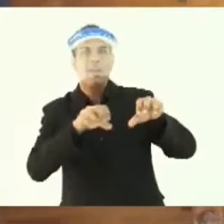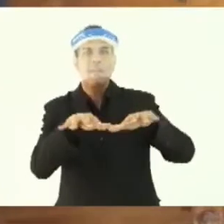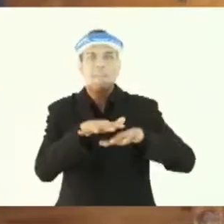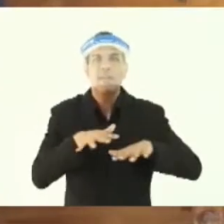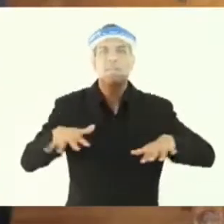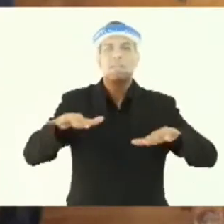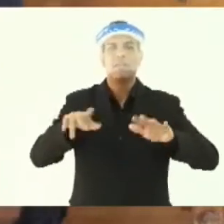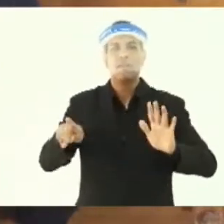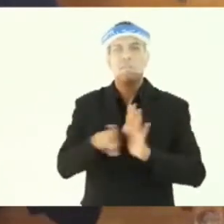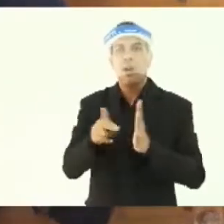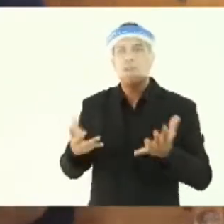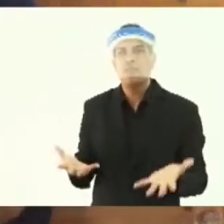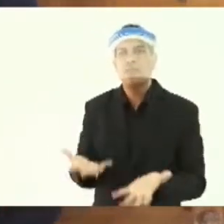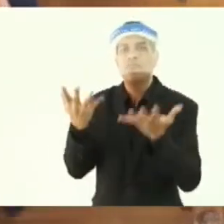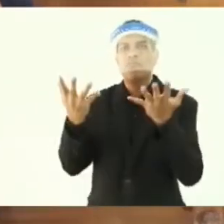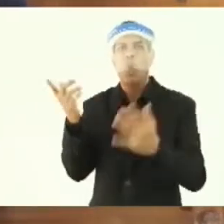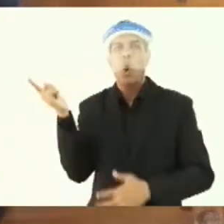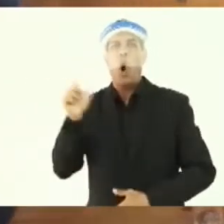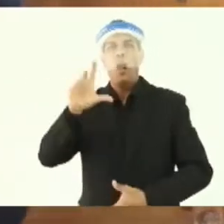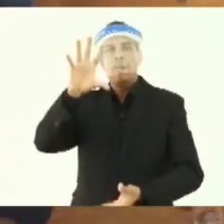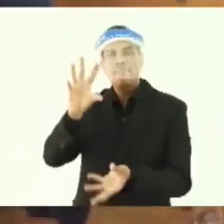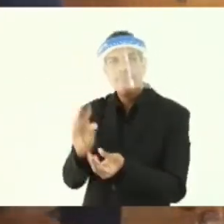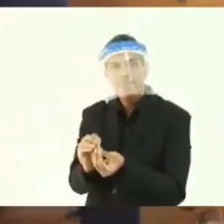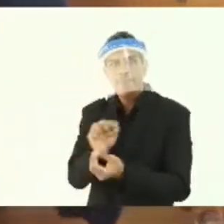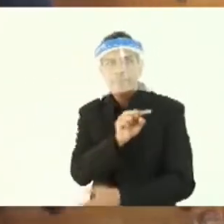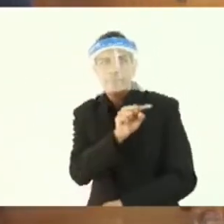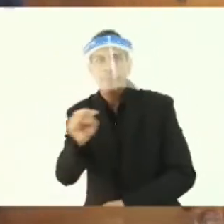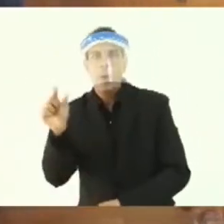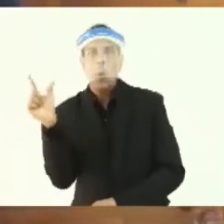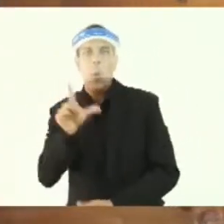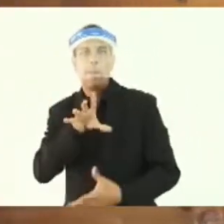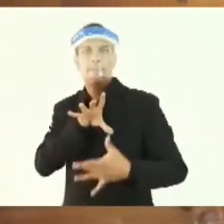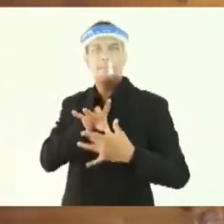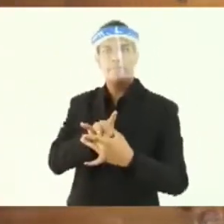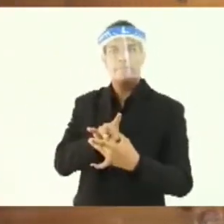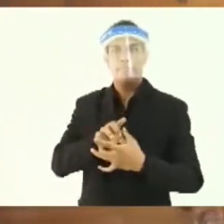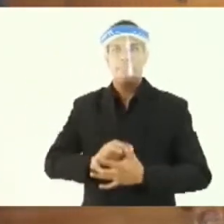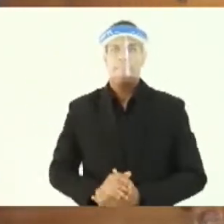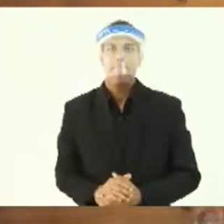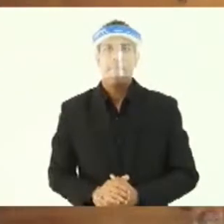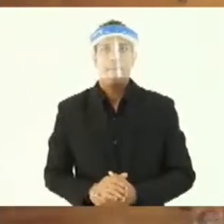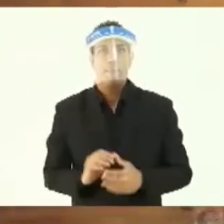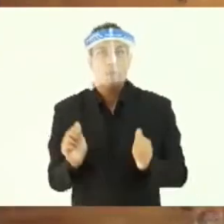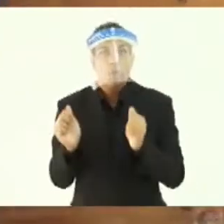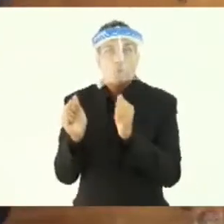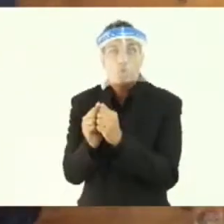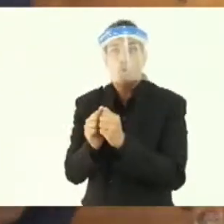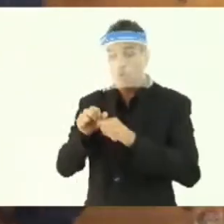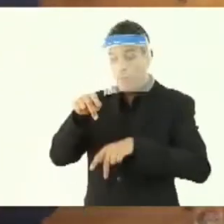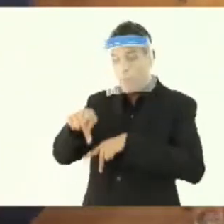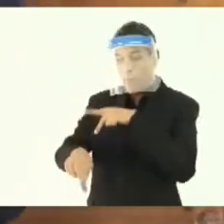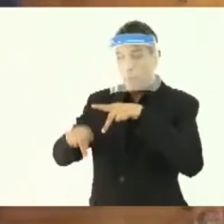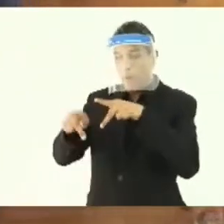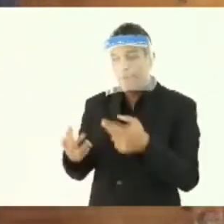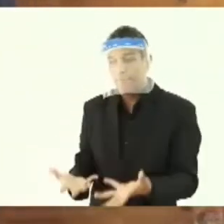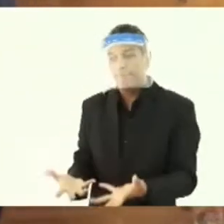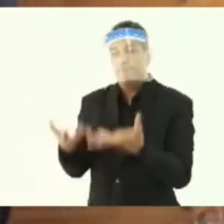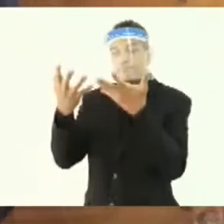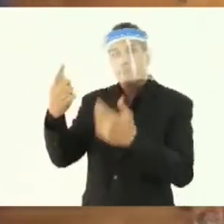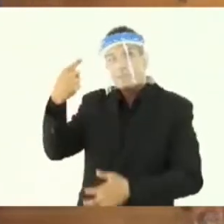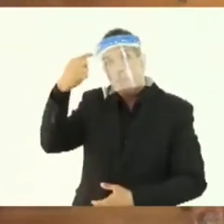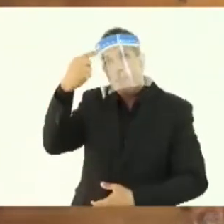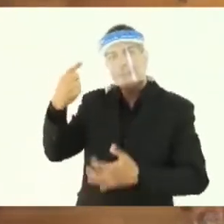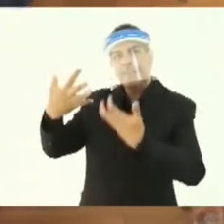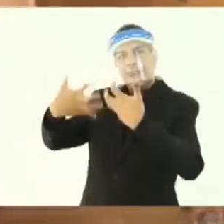educação popular em saúde, que é uma forma também de você estar junto com essa população, pensando nos